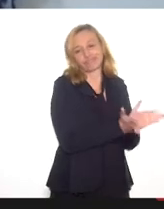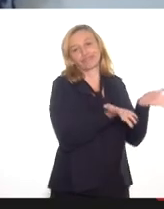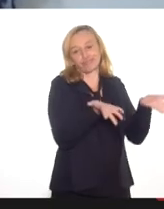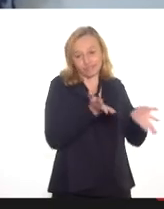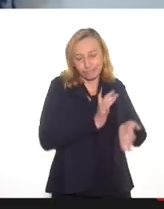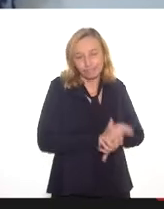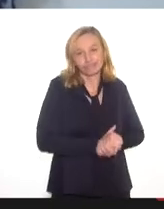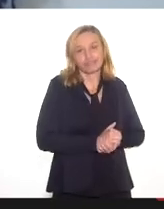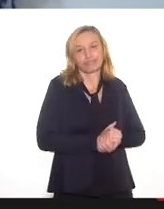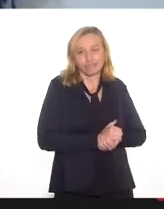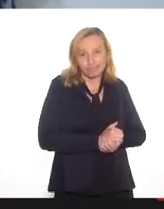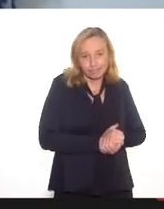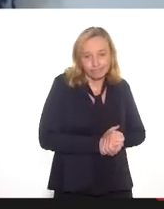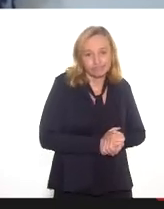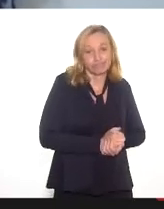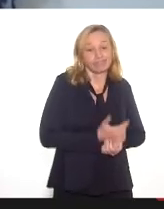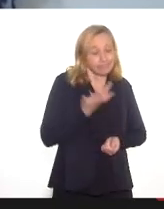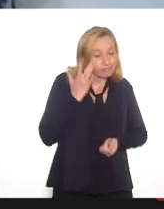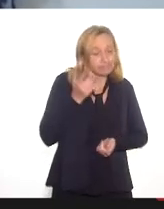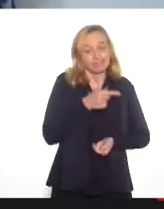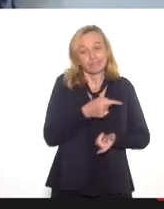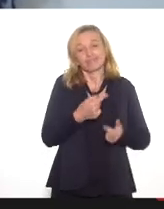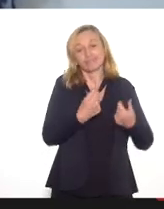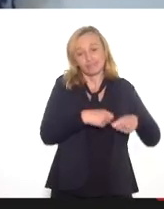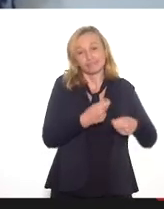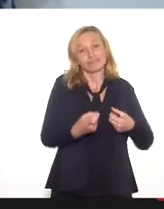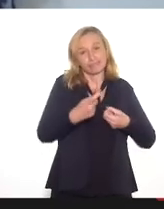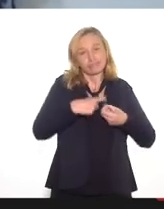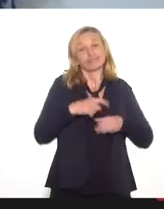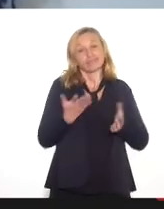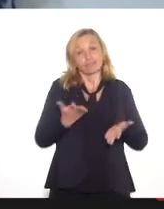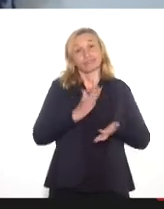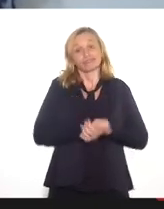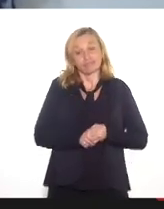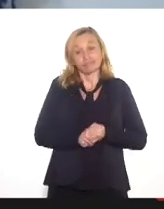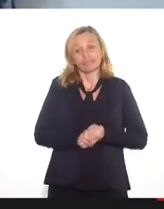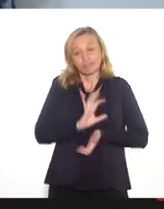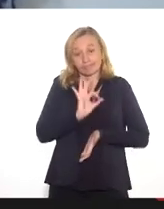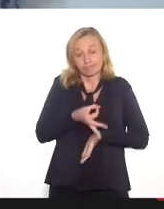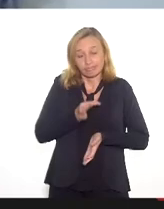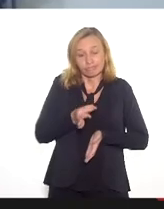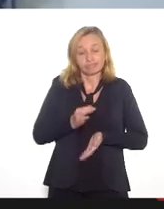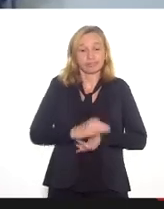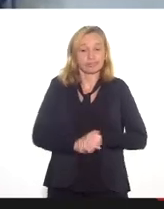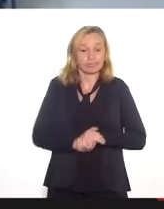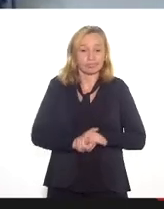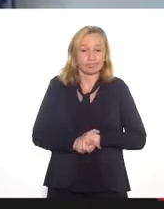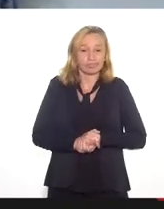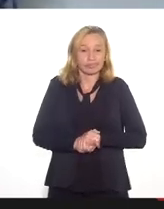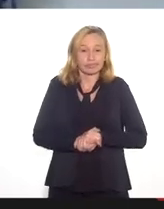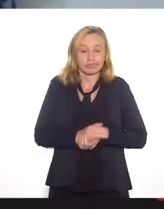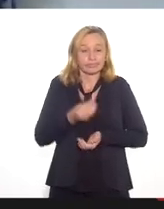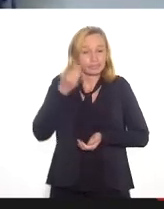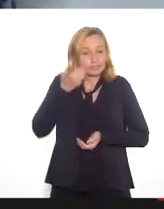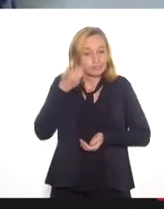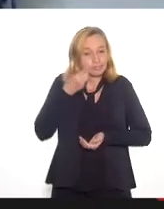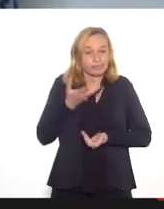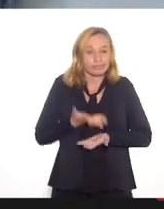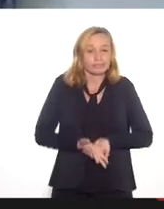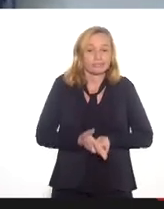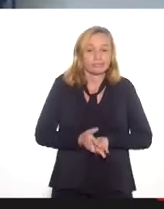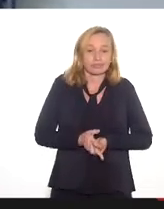acho que a gente precisa retomar justamente a partir dessa experiência da